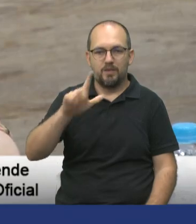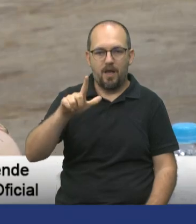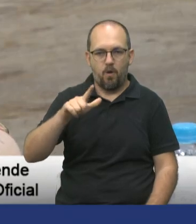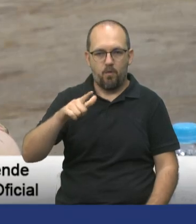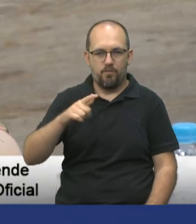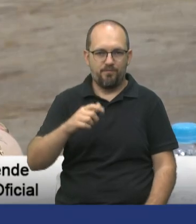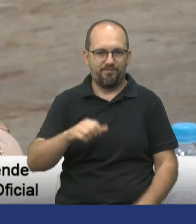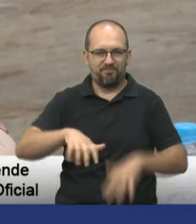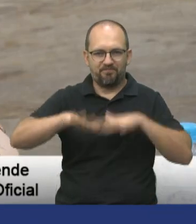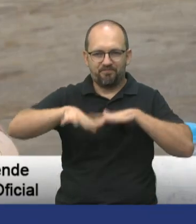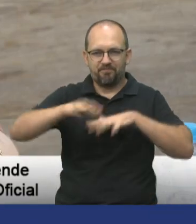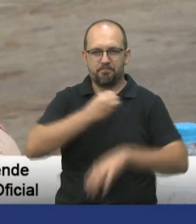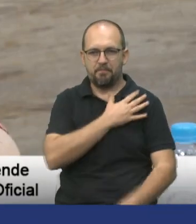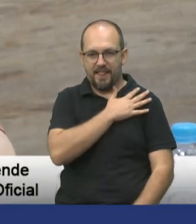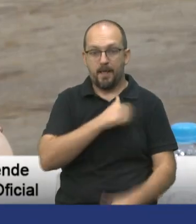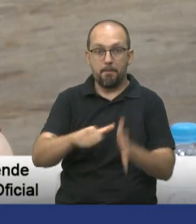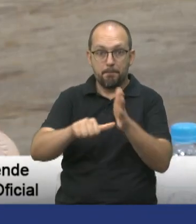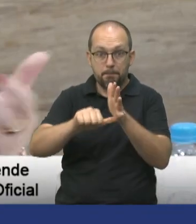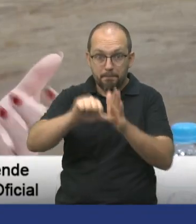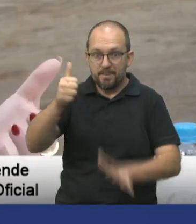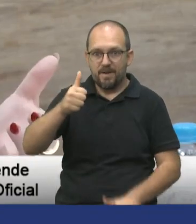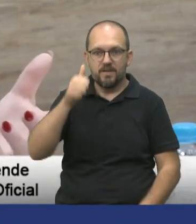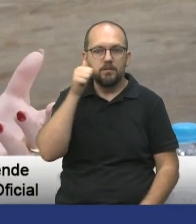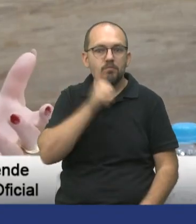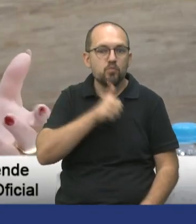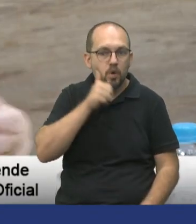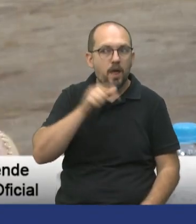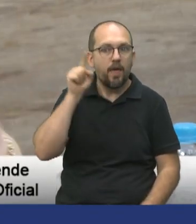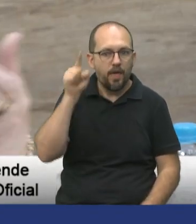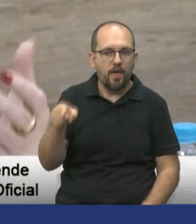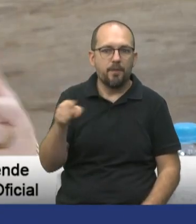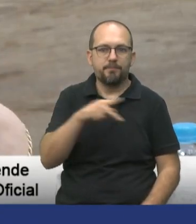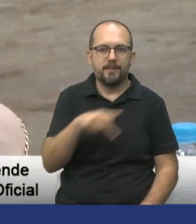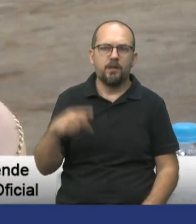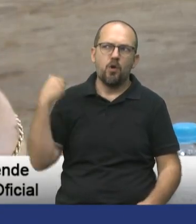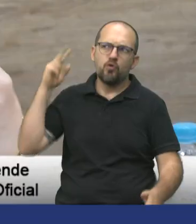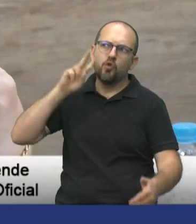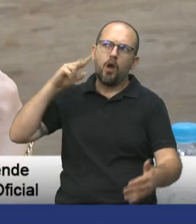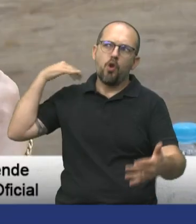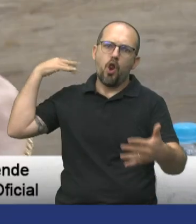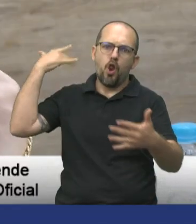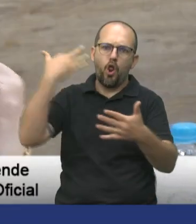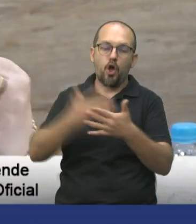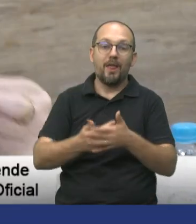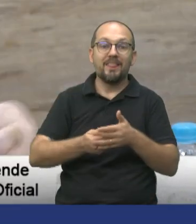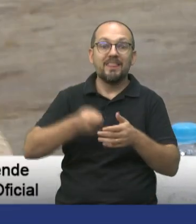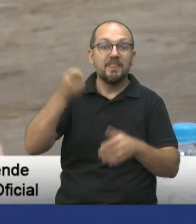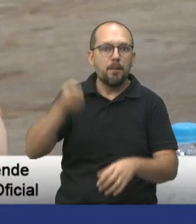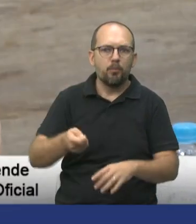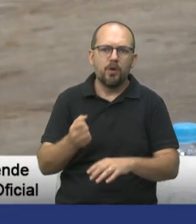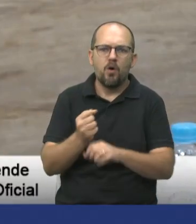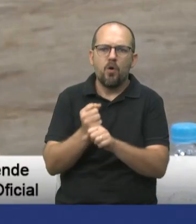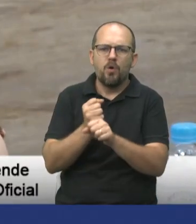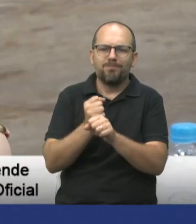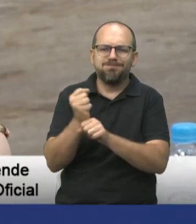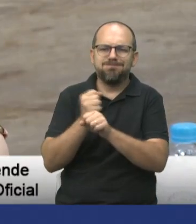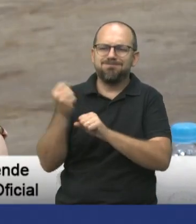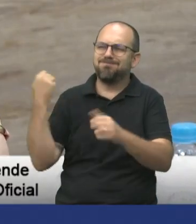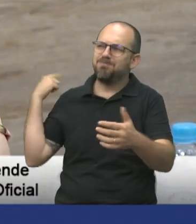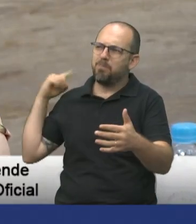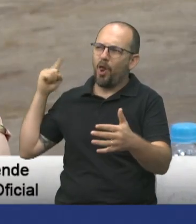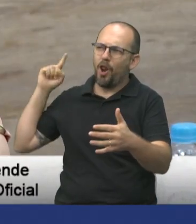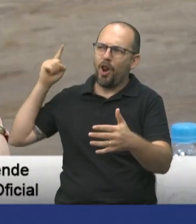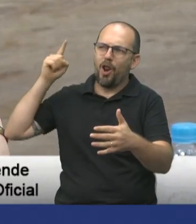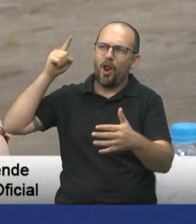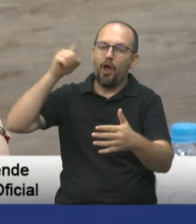primeira vez, né, é uma mulher na história de um tribunal que é predominantemente, quase que